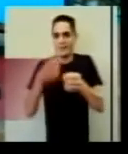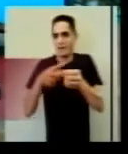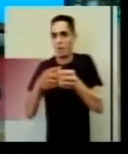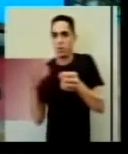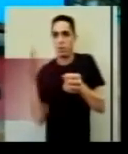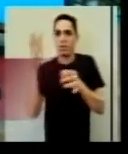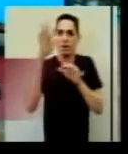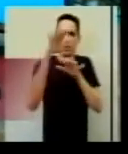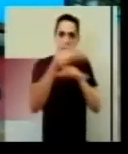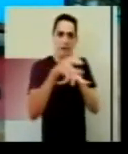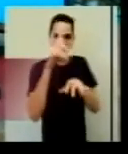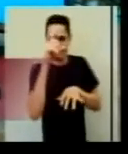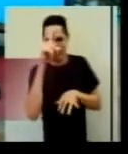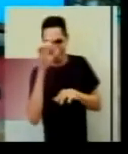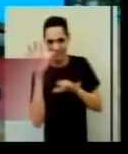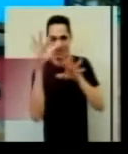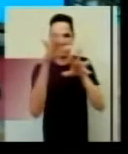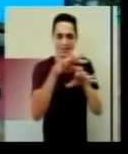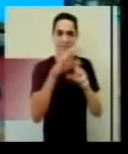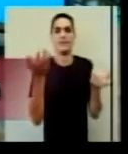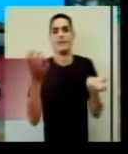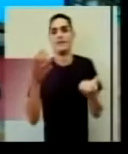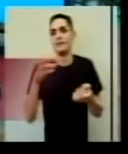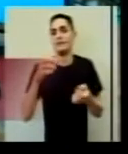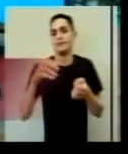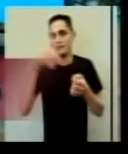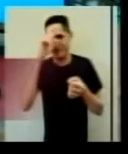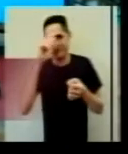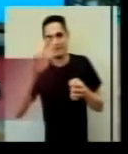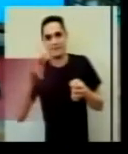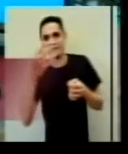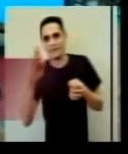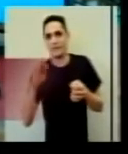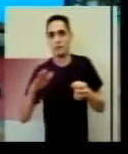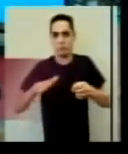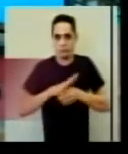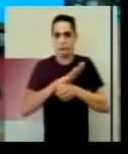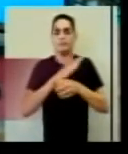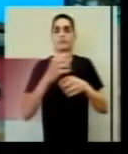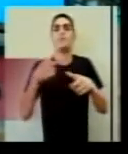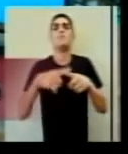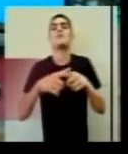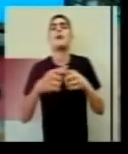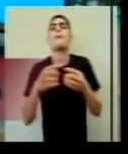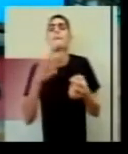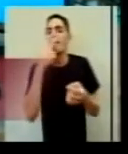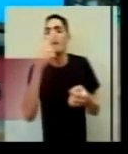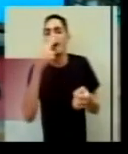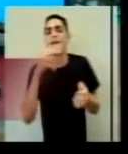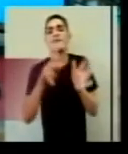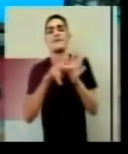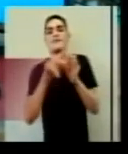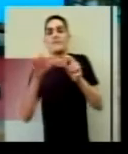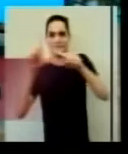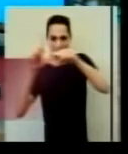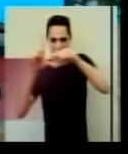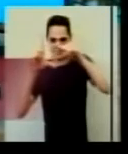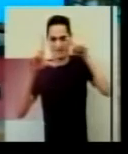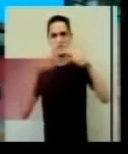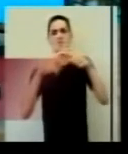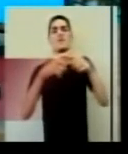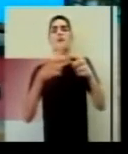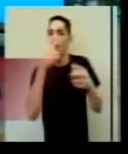acaba sobrecarregando o hospital de base. Então, você vê que é uma curva muito parecida com a de Rio Preto.